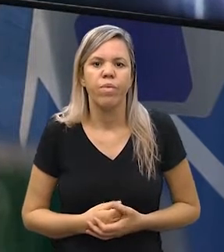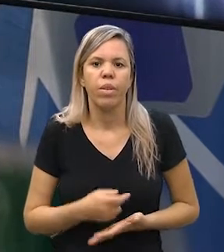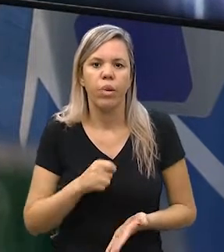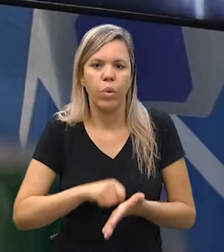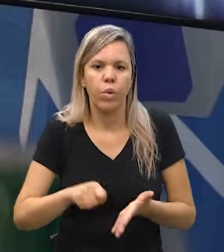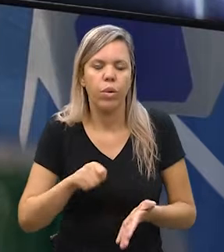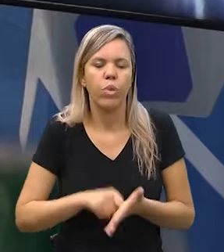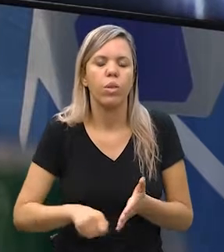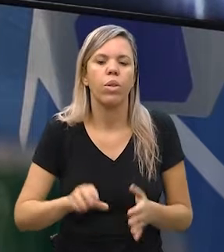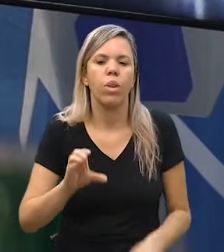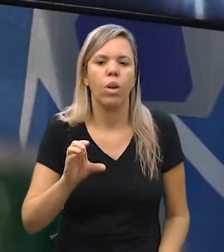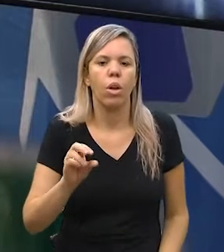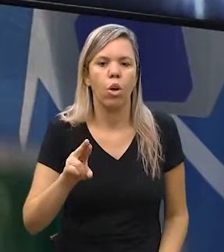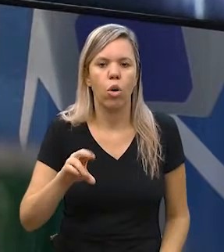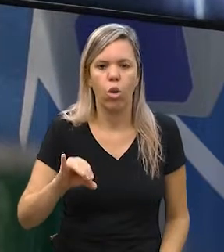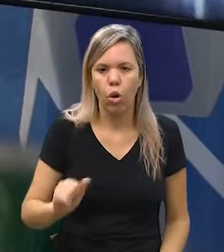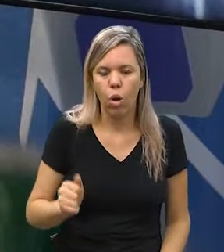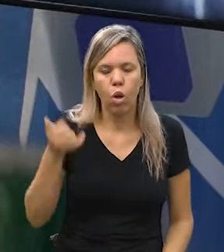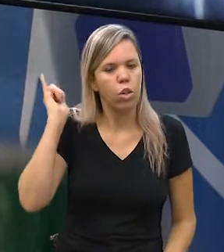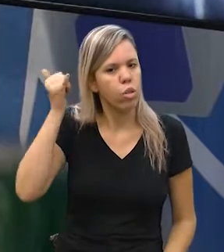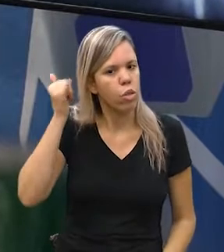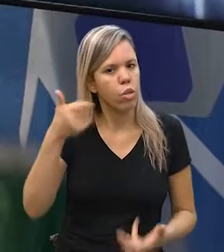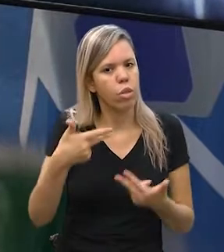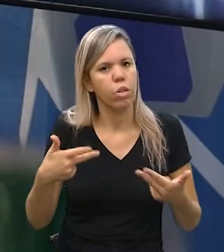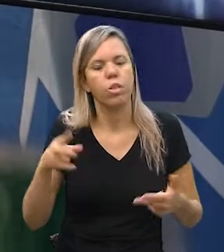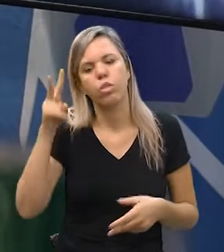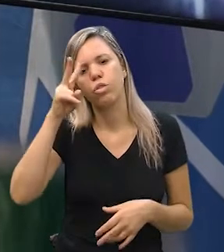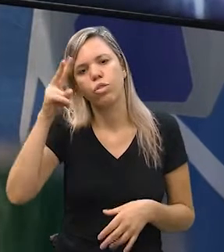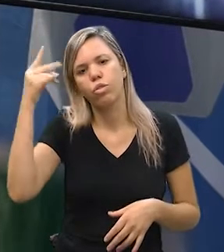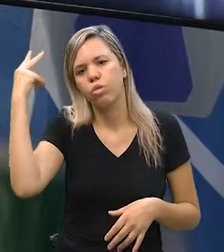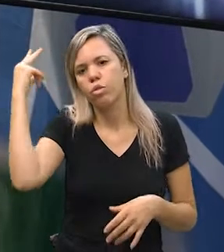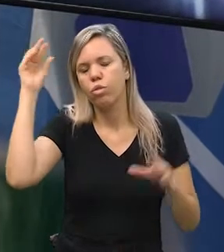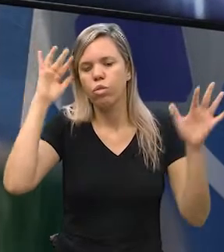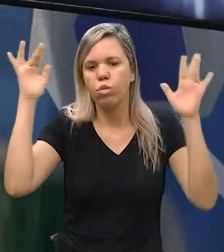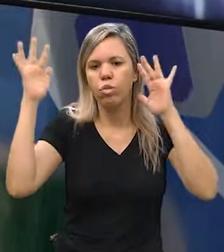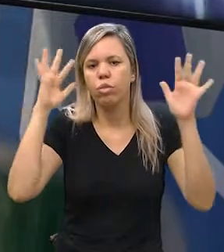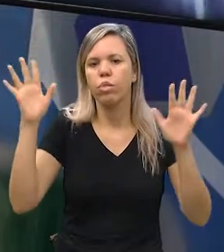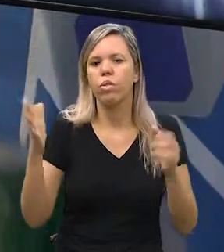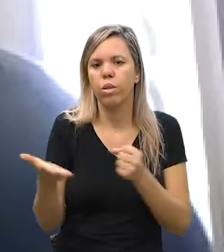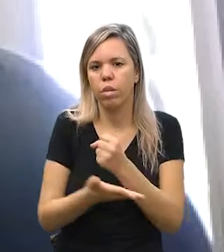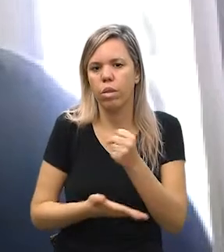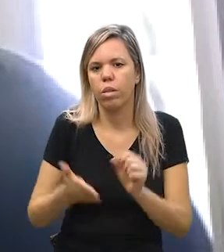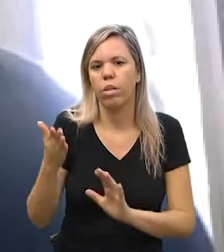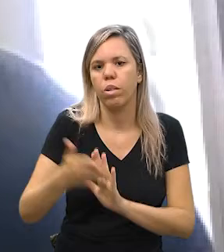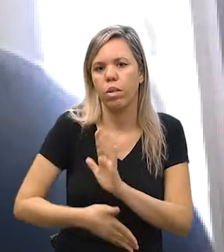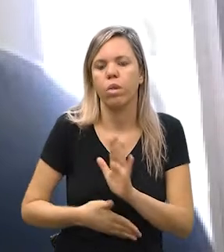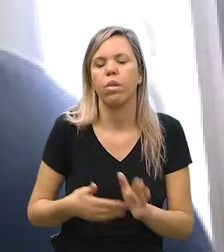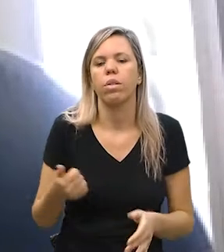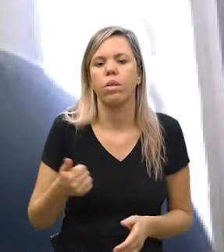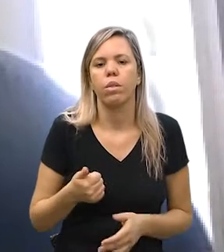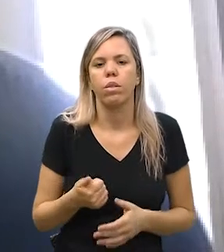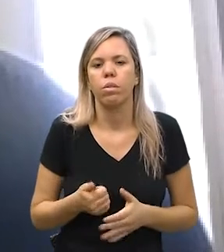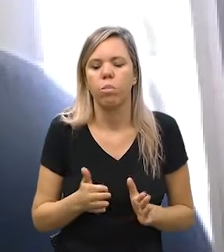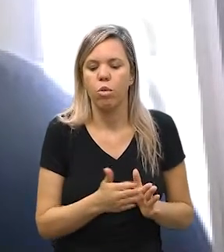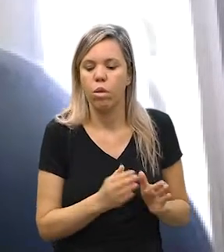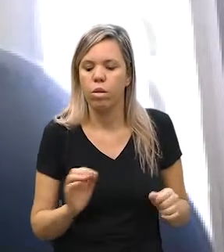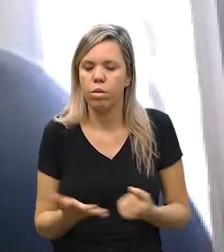escrever crônicas, contos, às vezes histórias fantasiosas, mas baseadas nessa premissa da